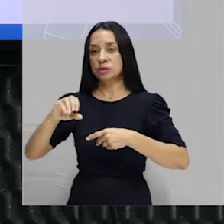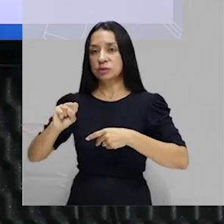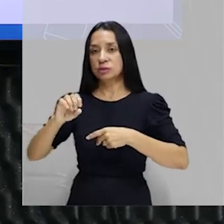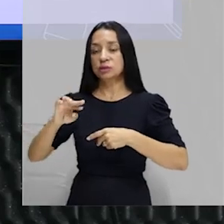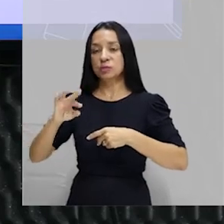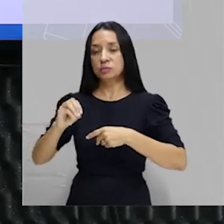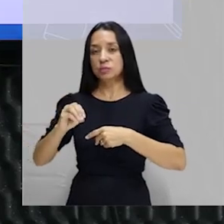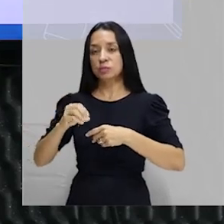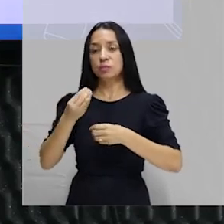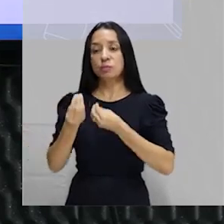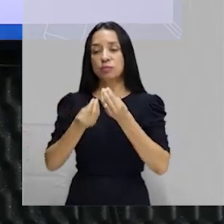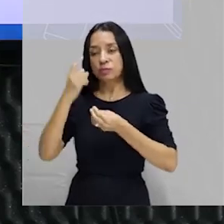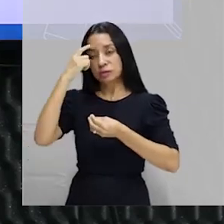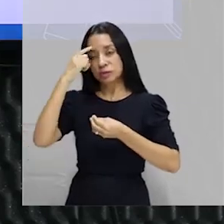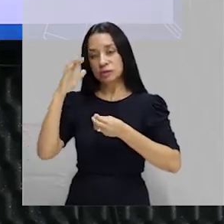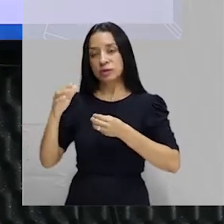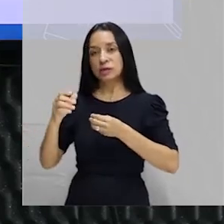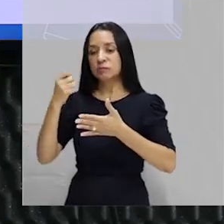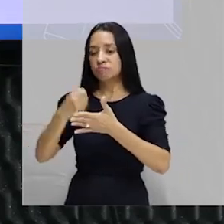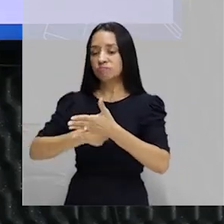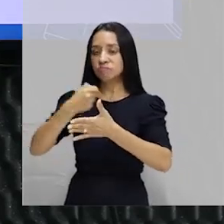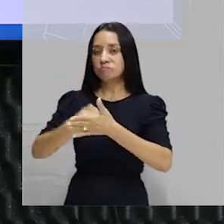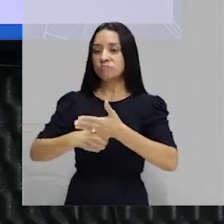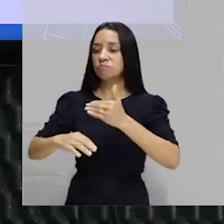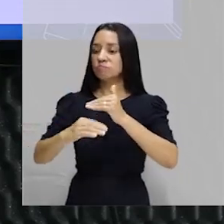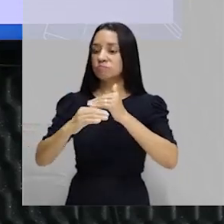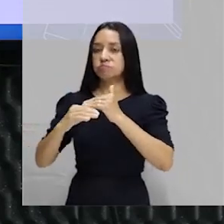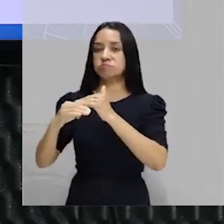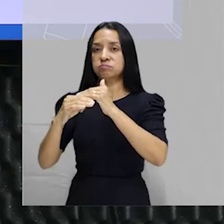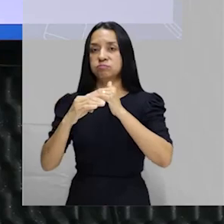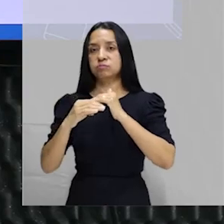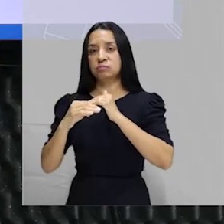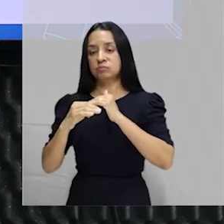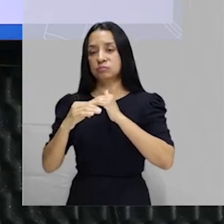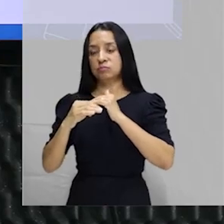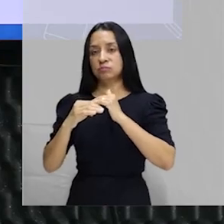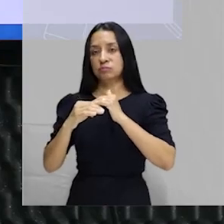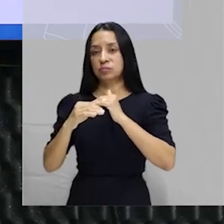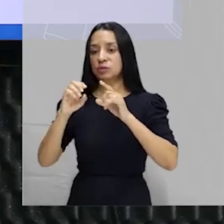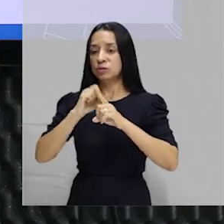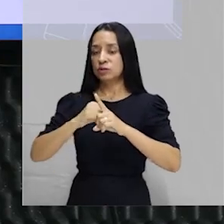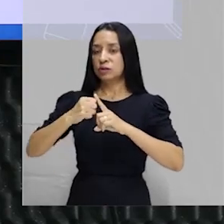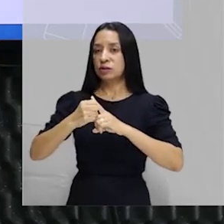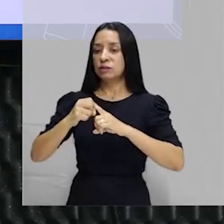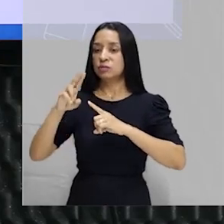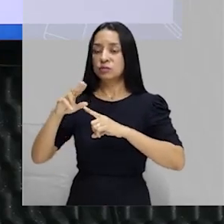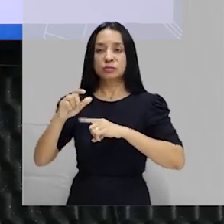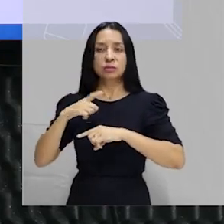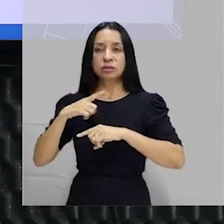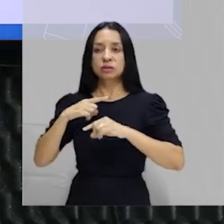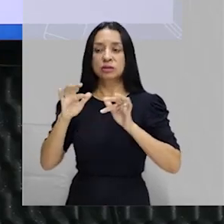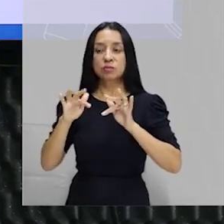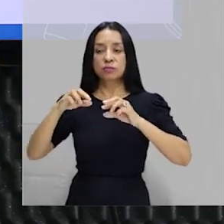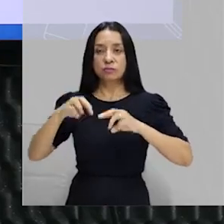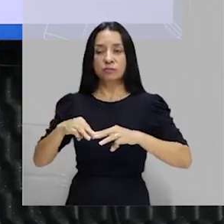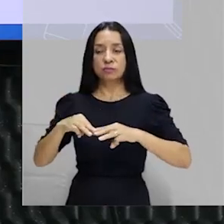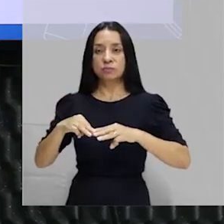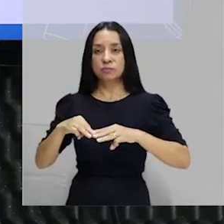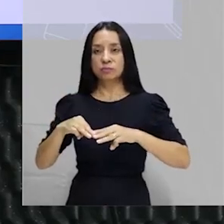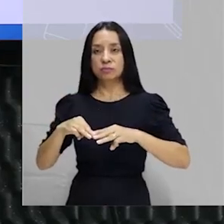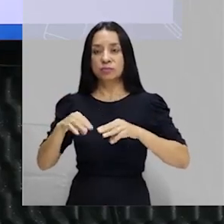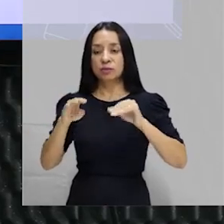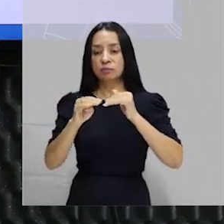A partir do que é denominado de ditadura do proletariado, ou seja, o governo dos trabalhadores, galera, tá? E esse governo